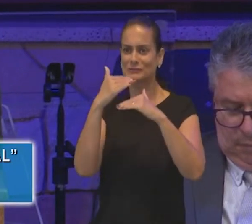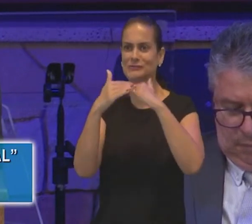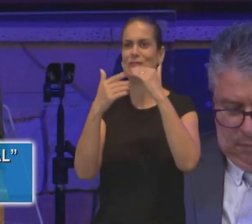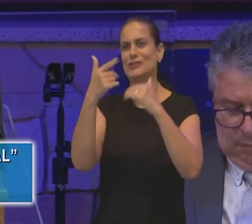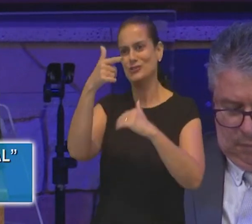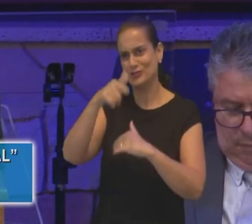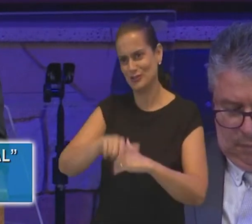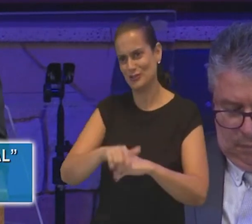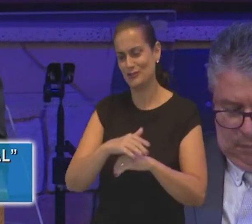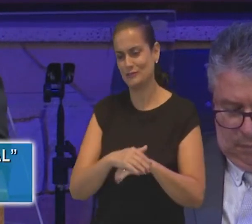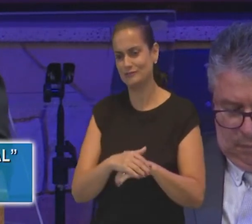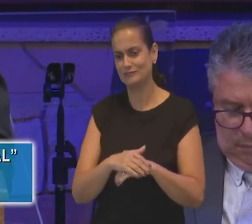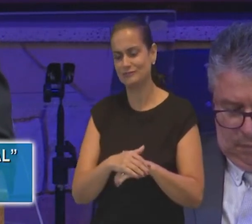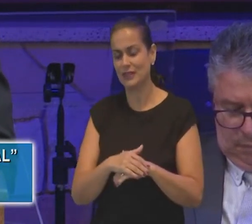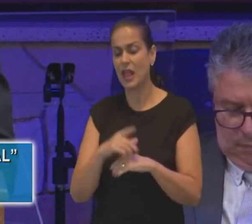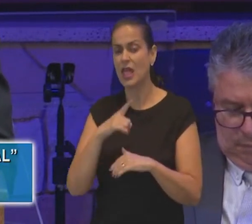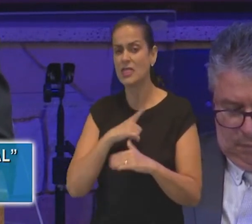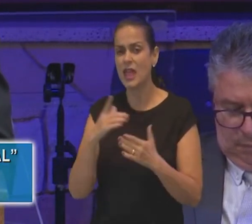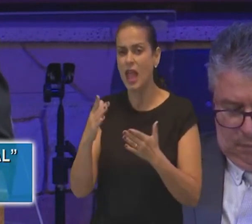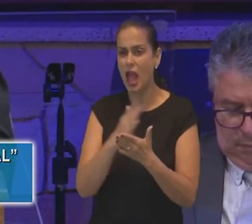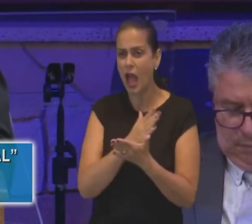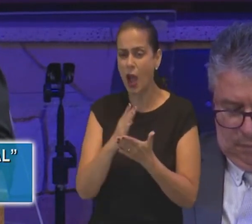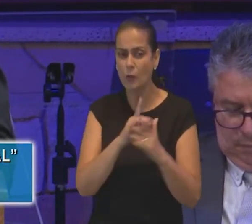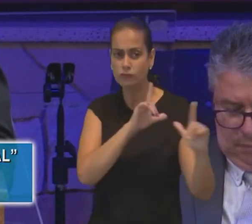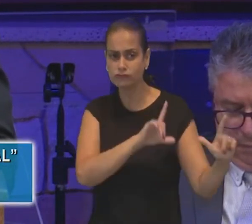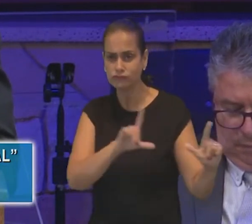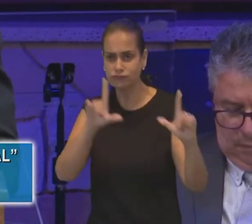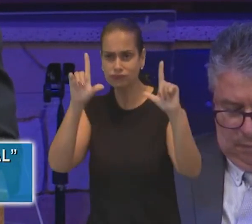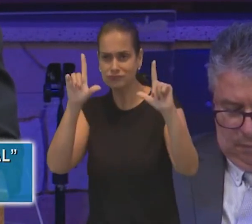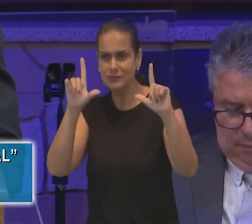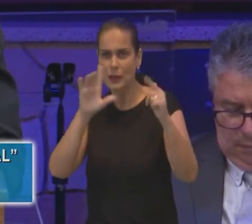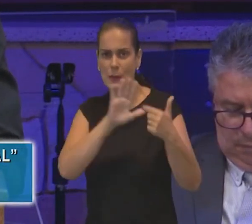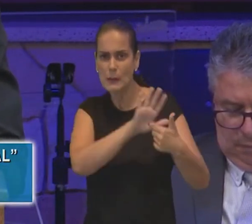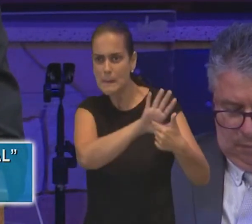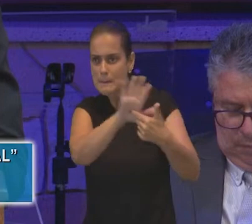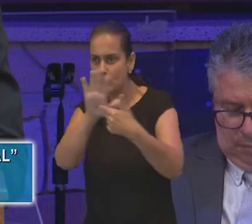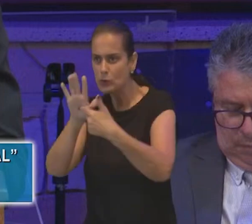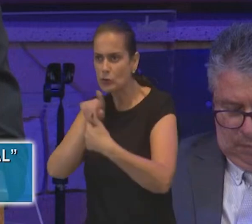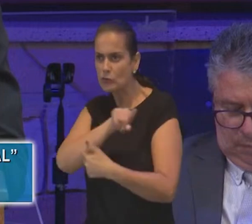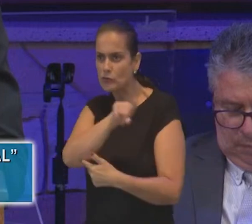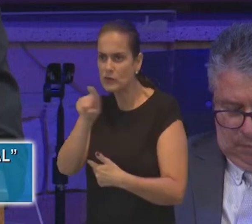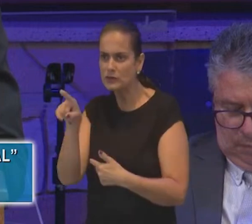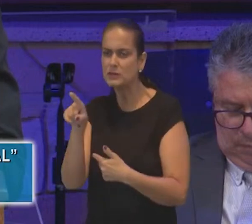andar, né? Eu trouxe alguns slides para que a gente possa